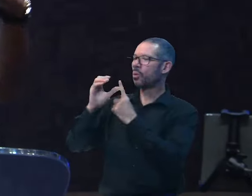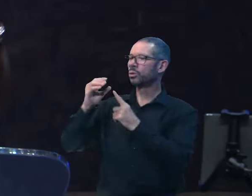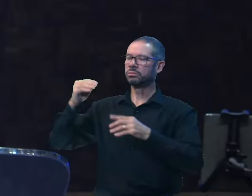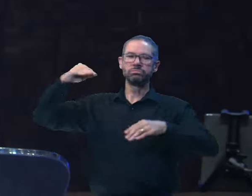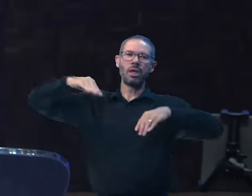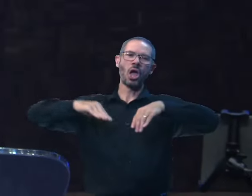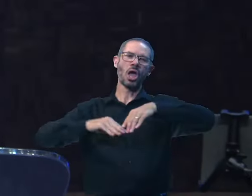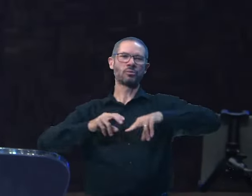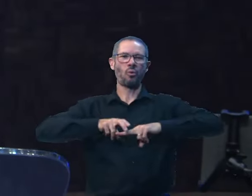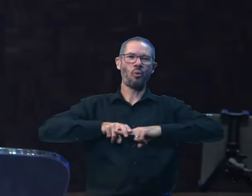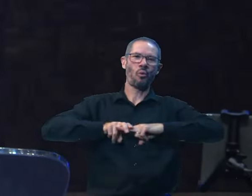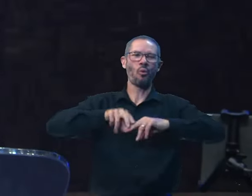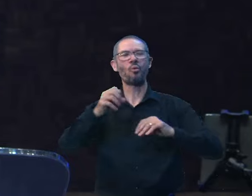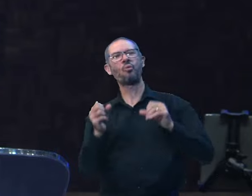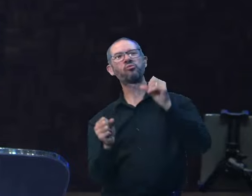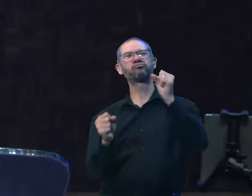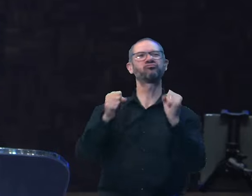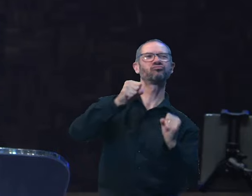carro.